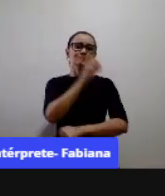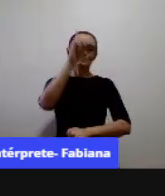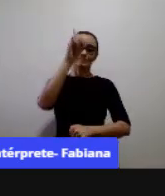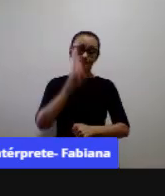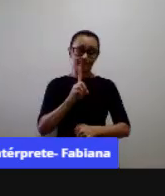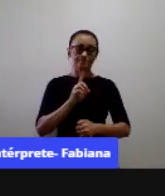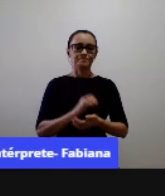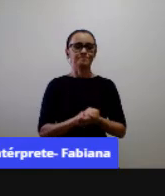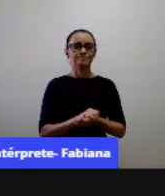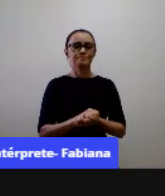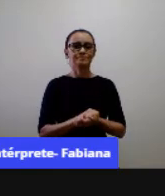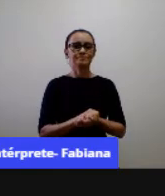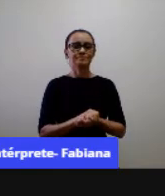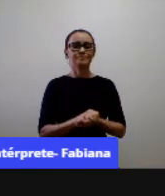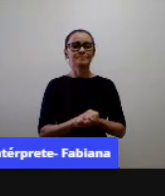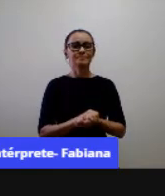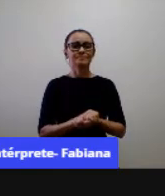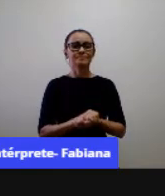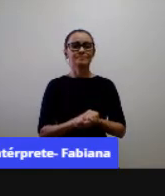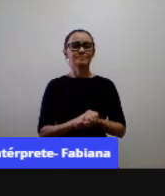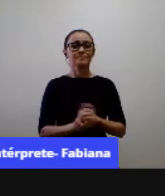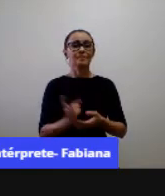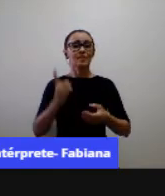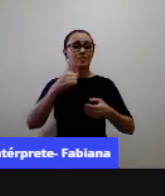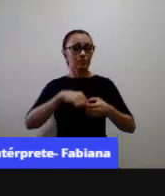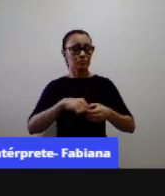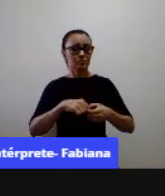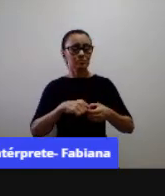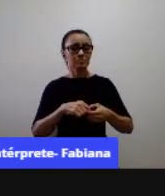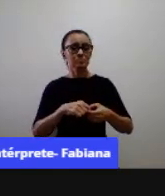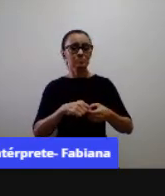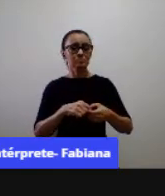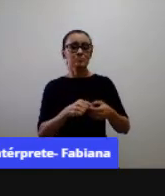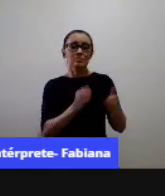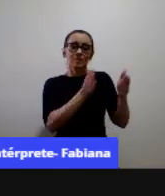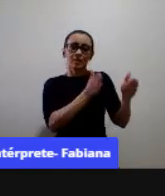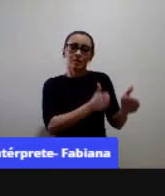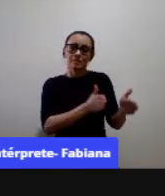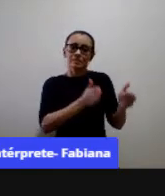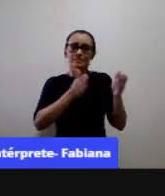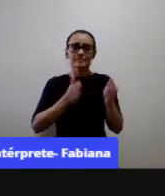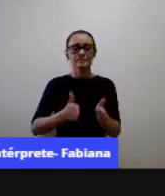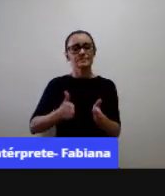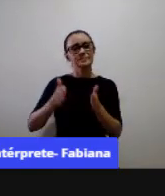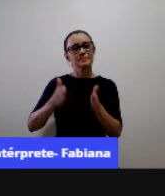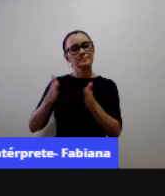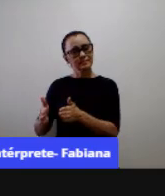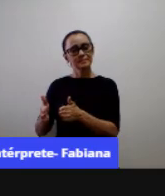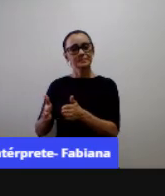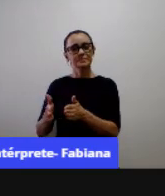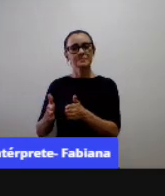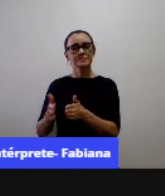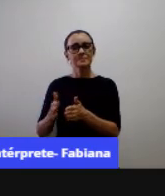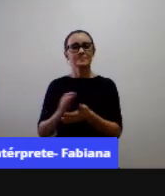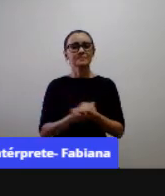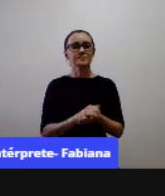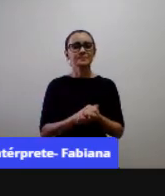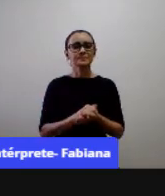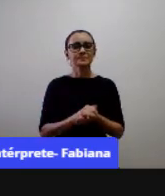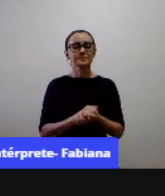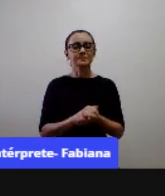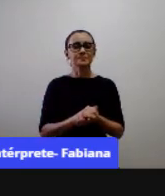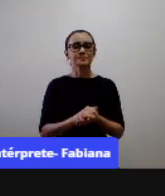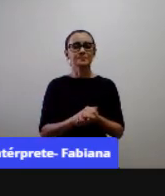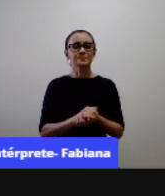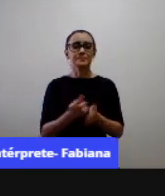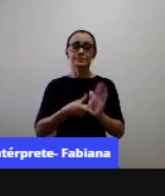Voltando aqui, a Sandra, você quer falar sobre a questão das etapas da elaboração do plano de ensino individualizado, Sandra? Sim, a gente